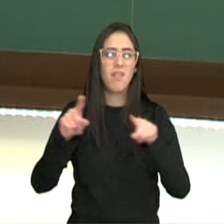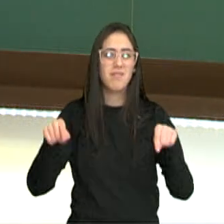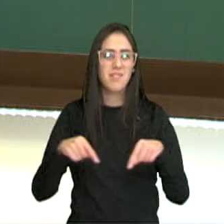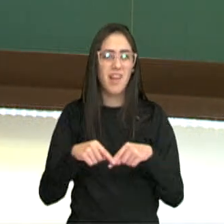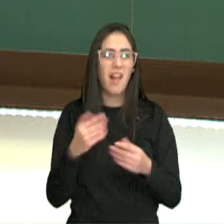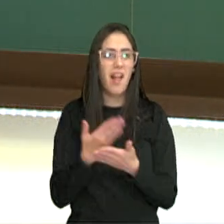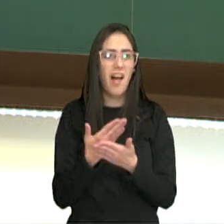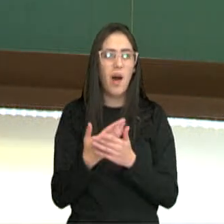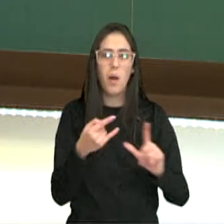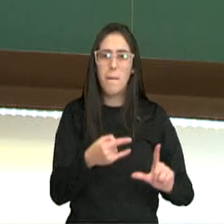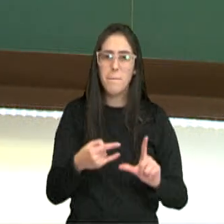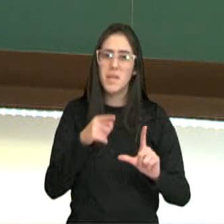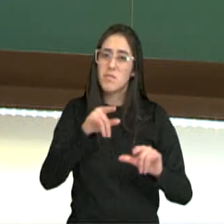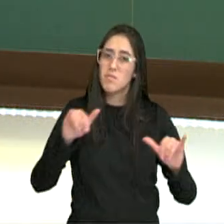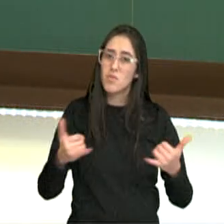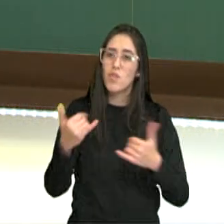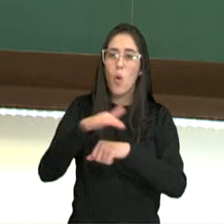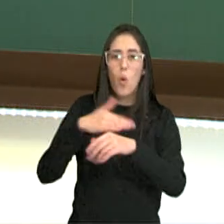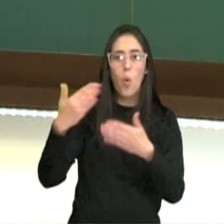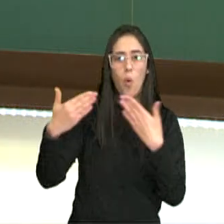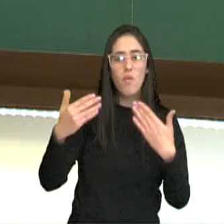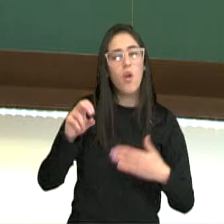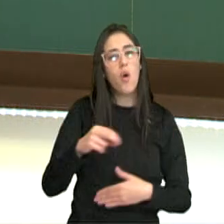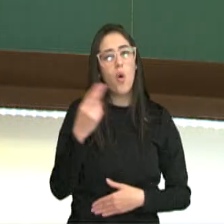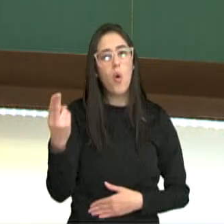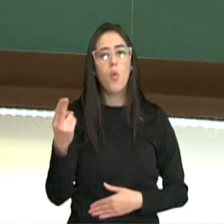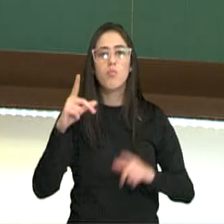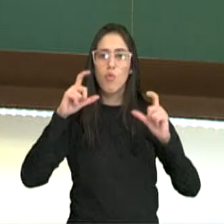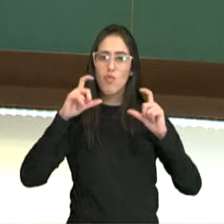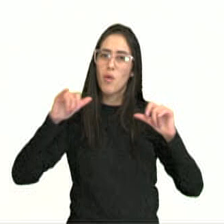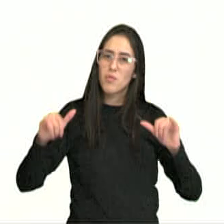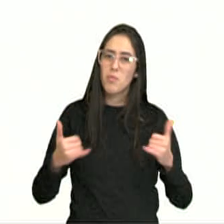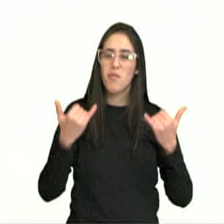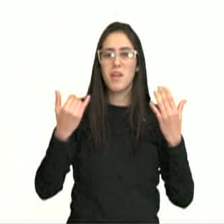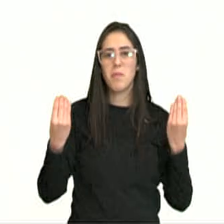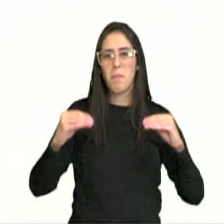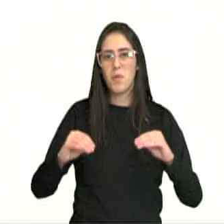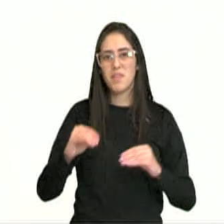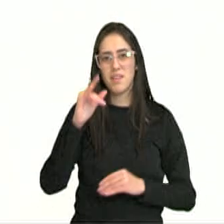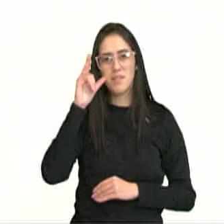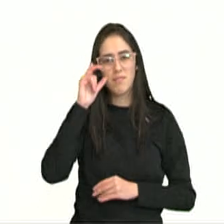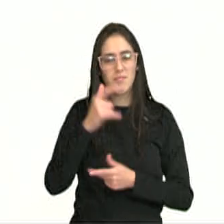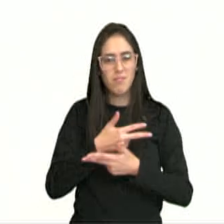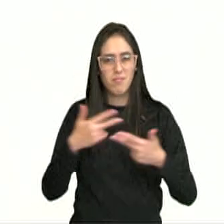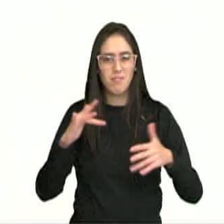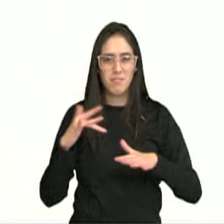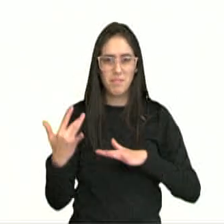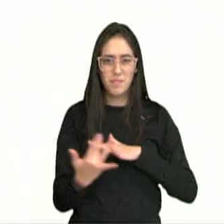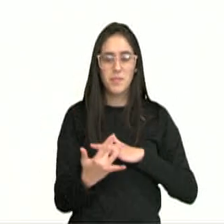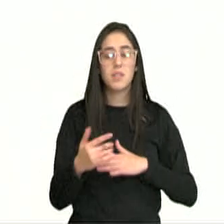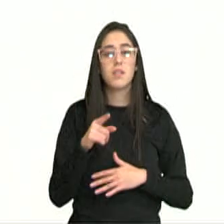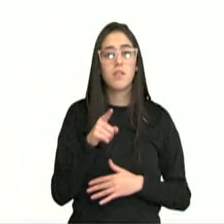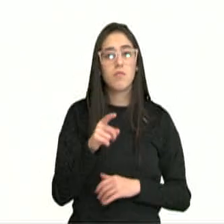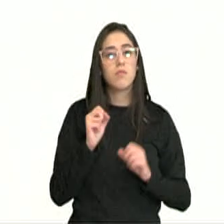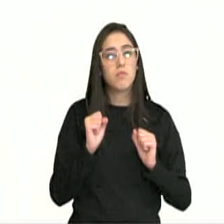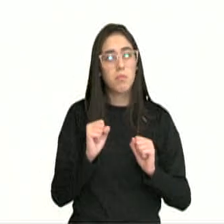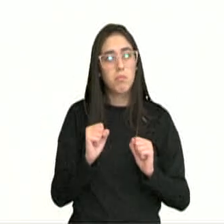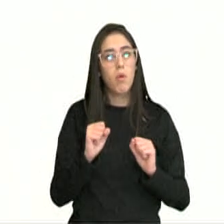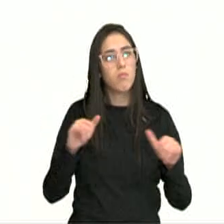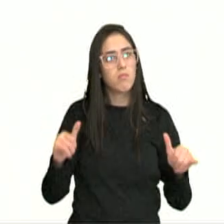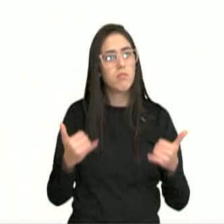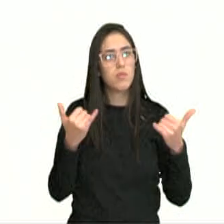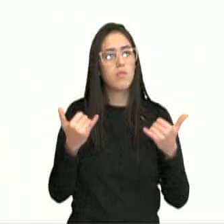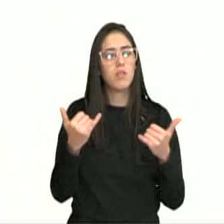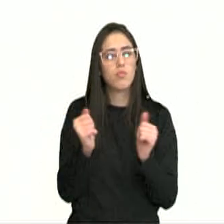aula Meet ou tire fotos e poste nas redes sociais. Os recursos virtuais também podem estar fazendo parte da